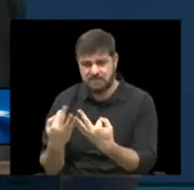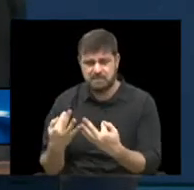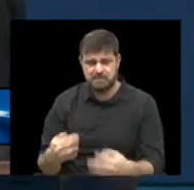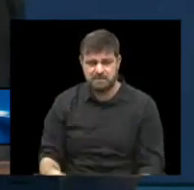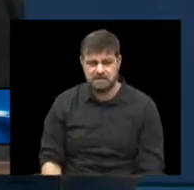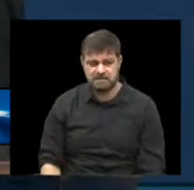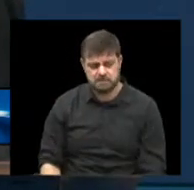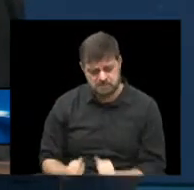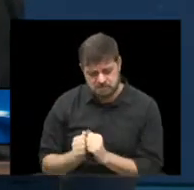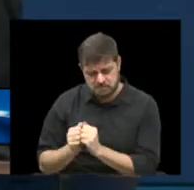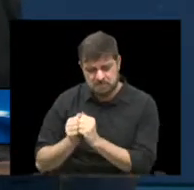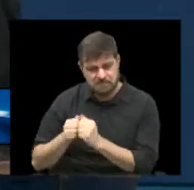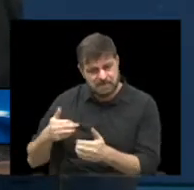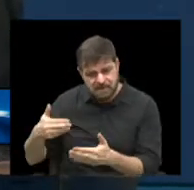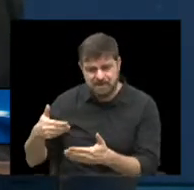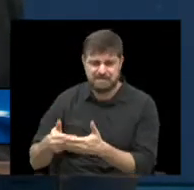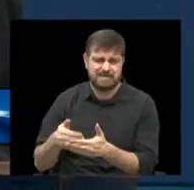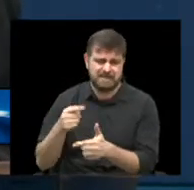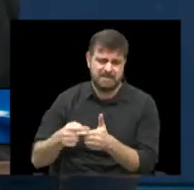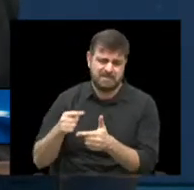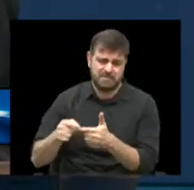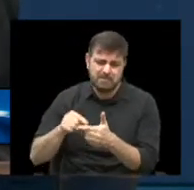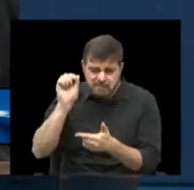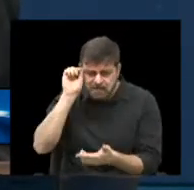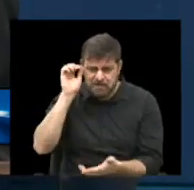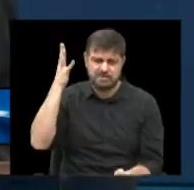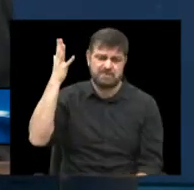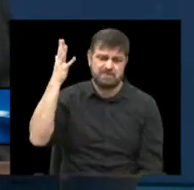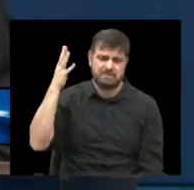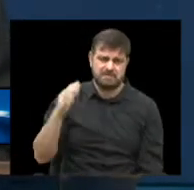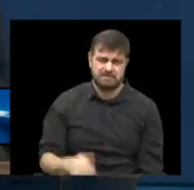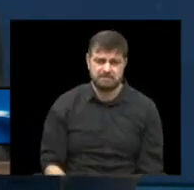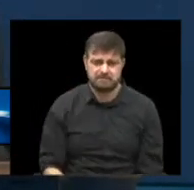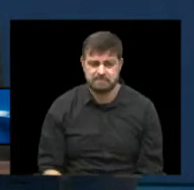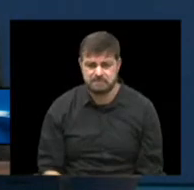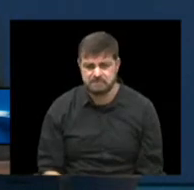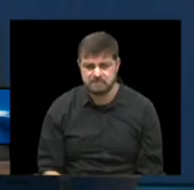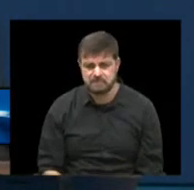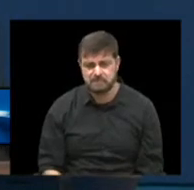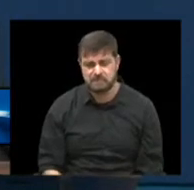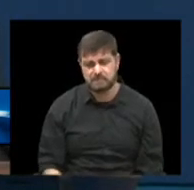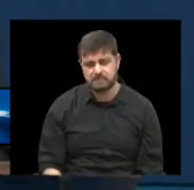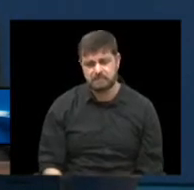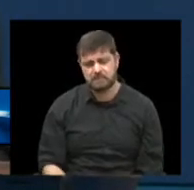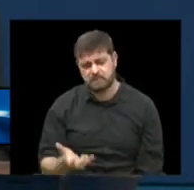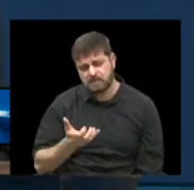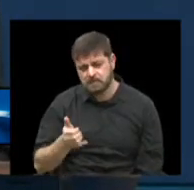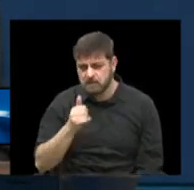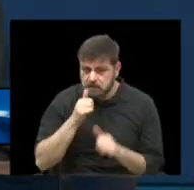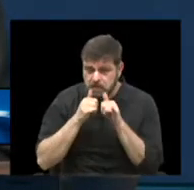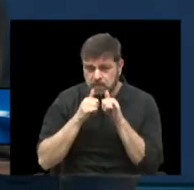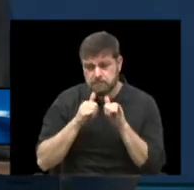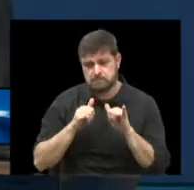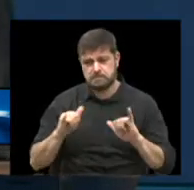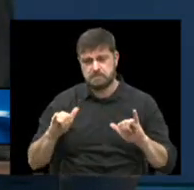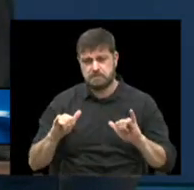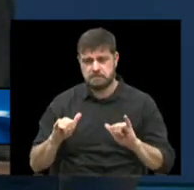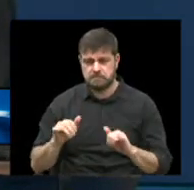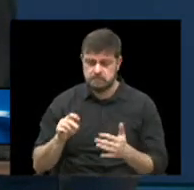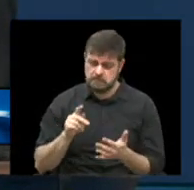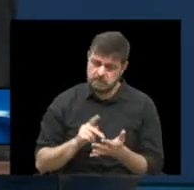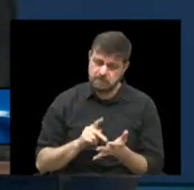até ser resolvido no órgão público. Eu só sei dizer que